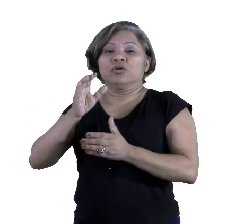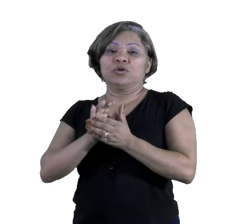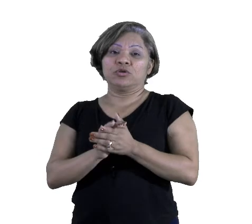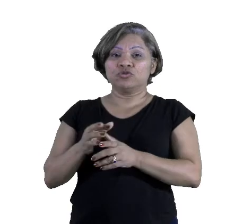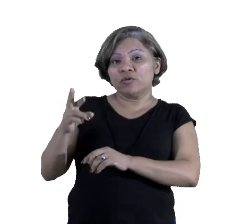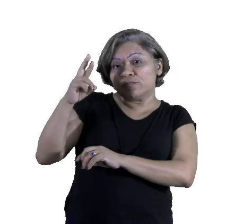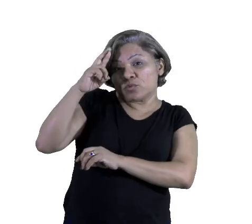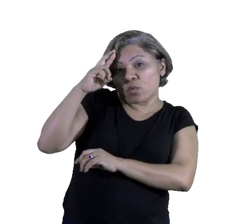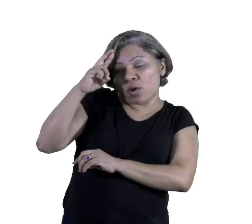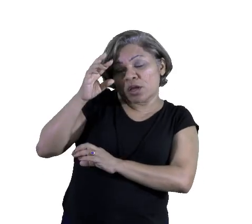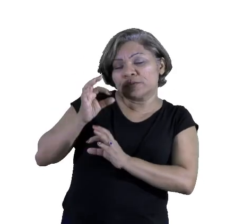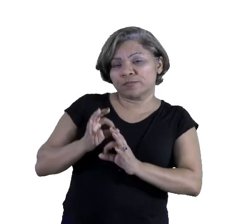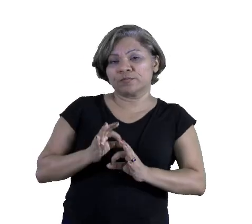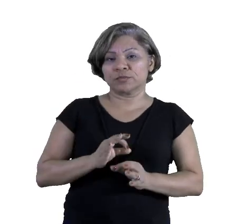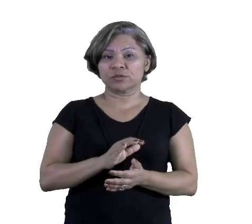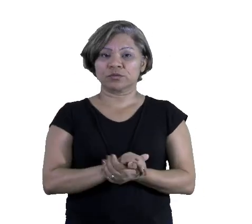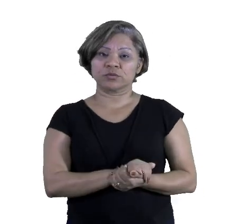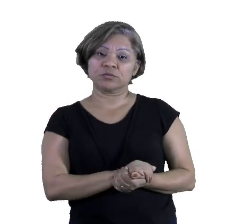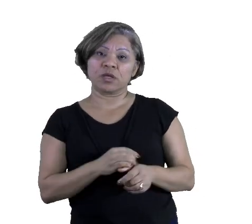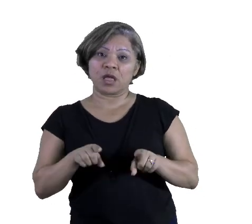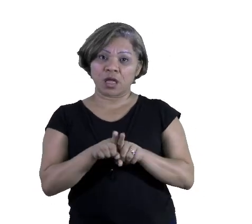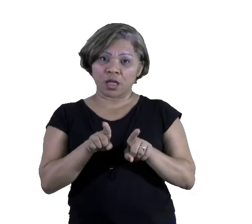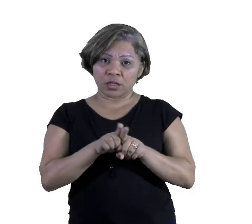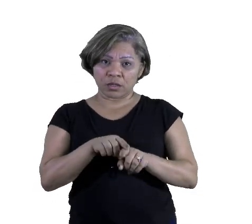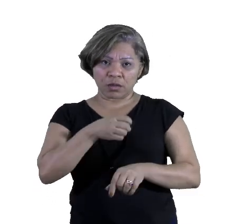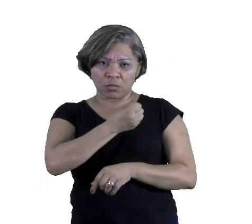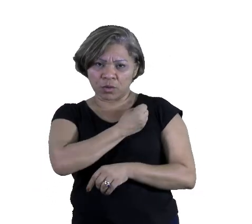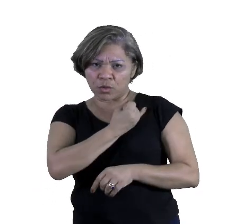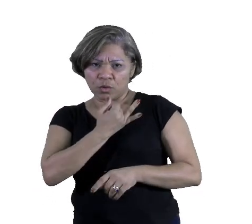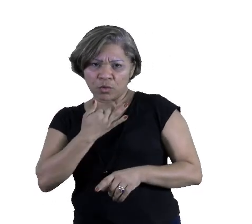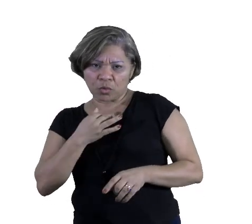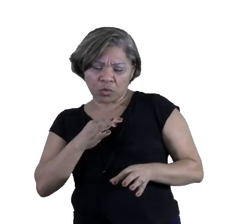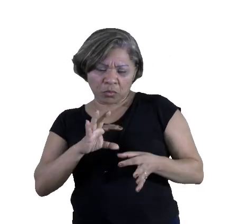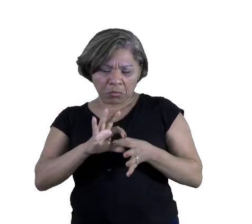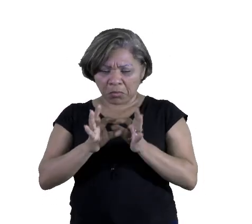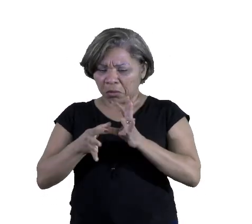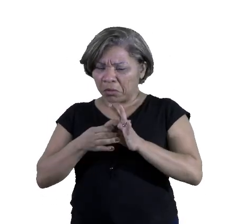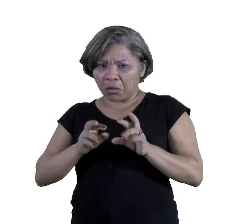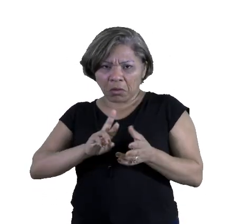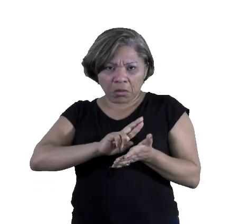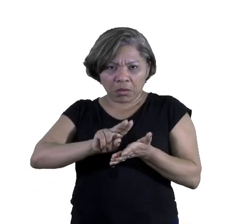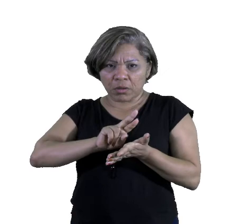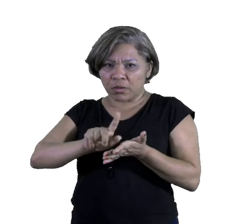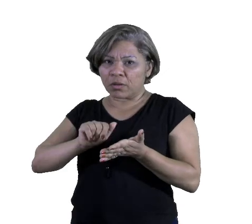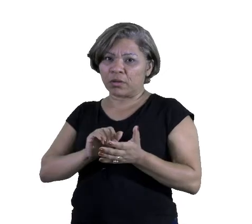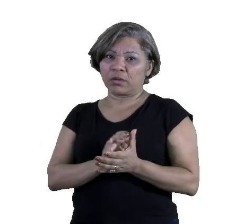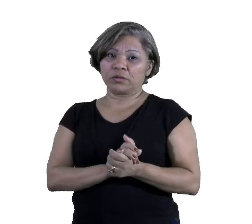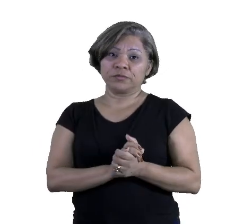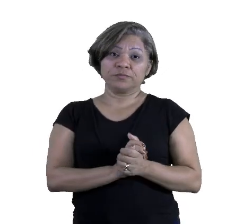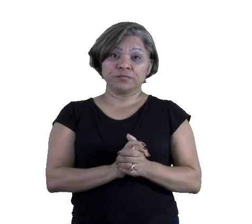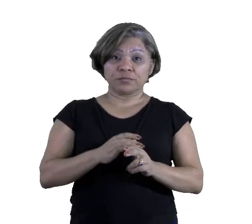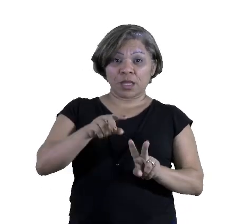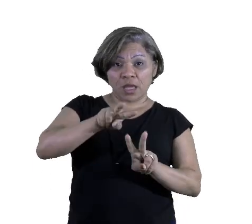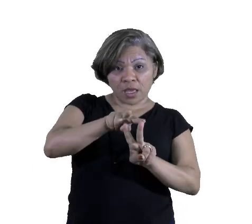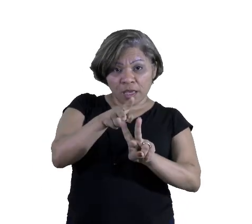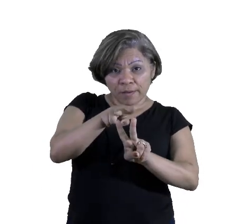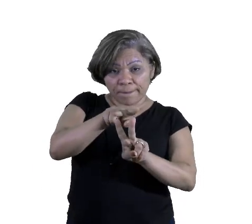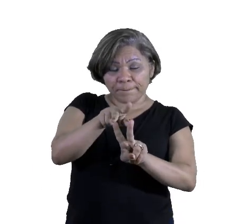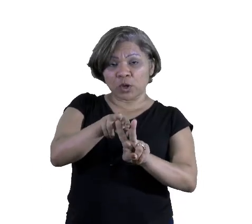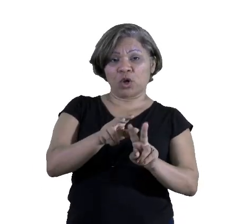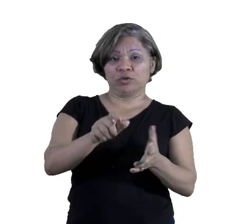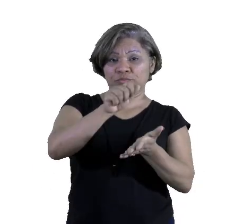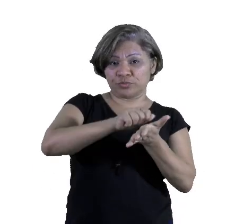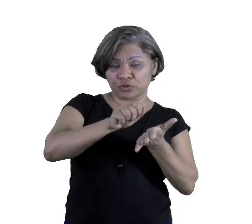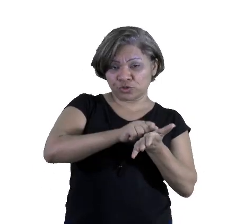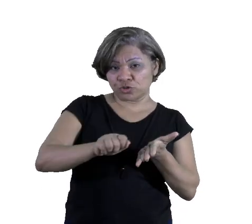as anotações numéricas em diferentes contextos, hipóteses descritas de palavras e números, reconhecer a